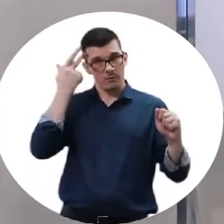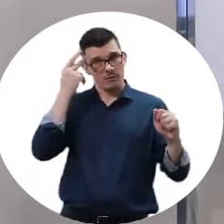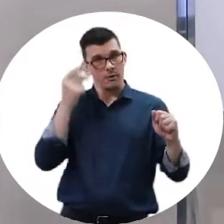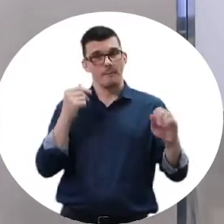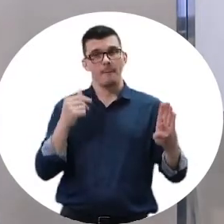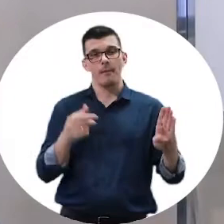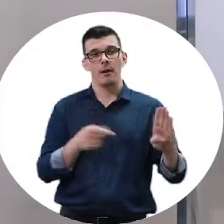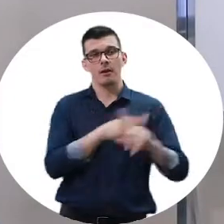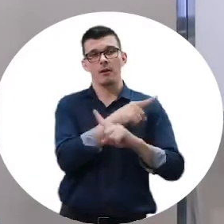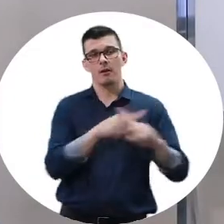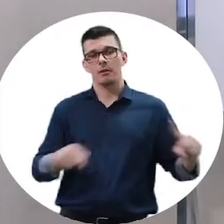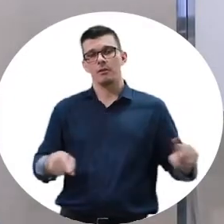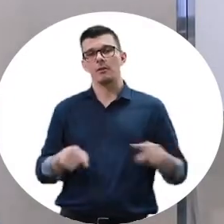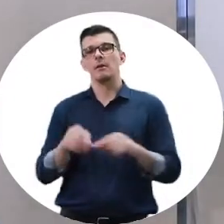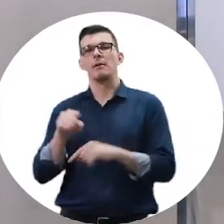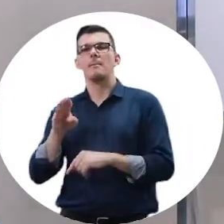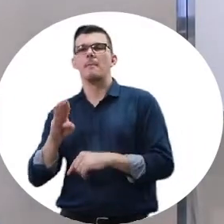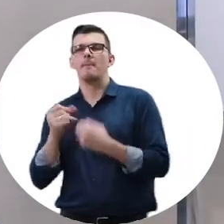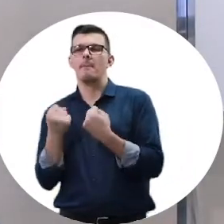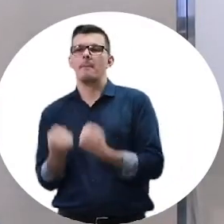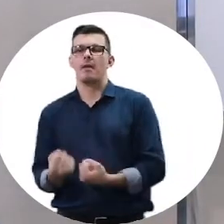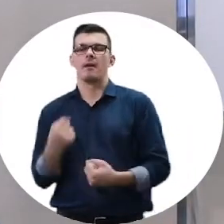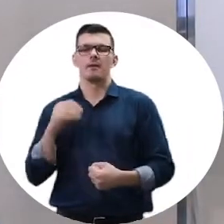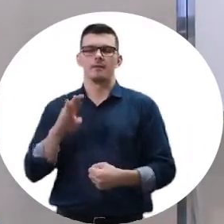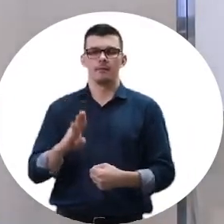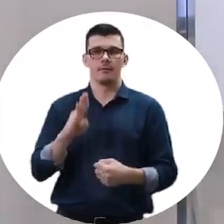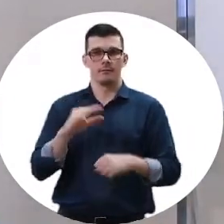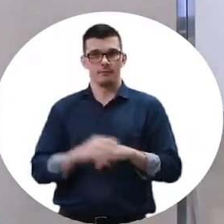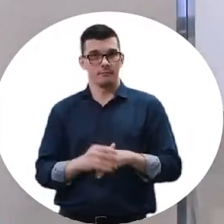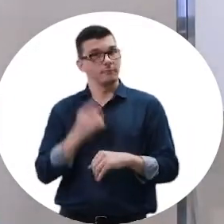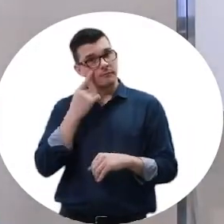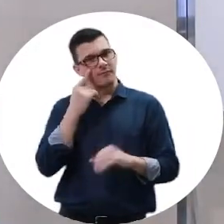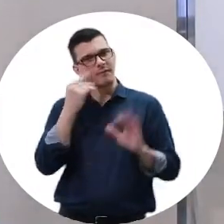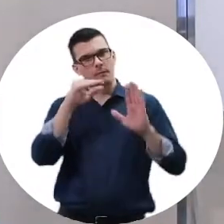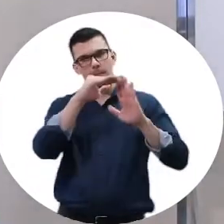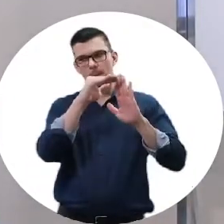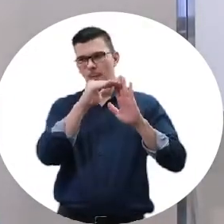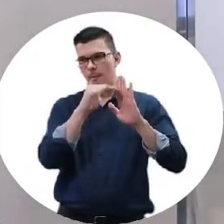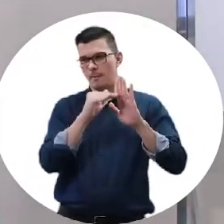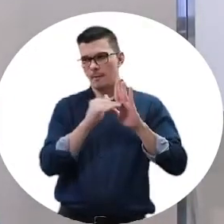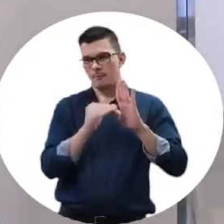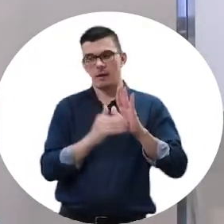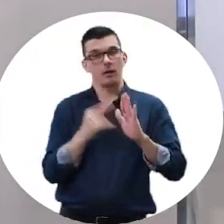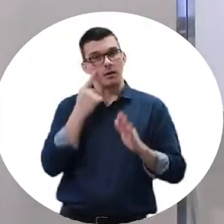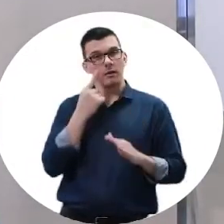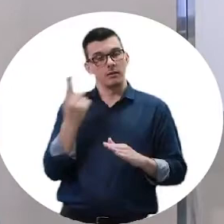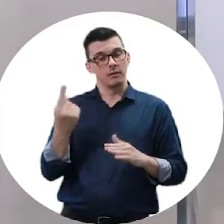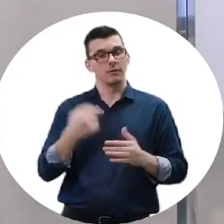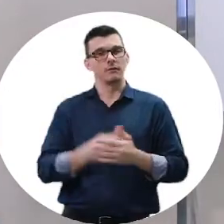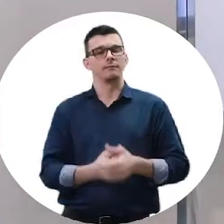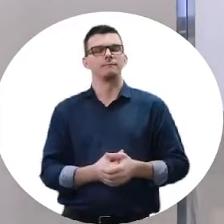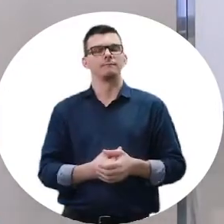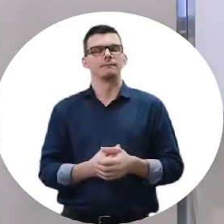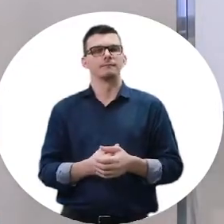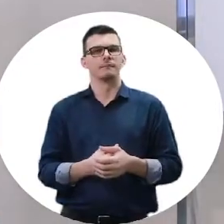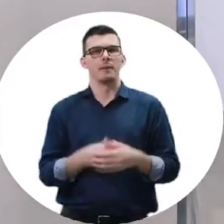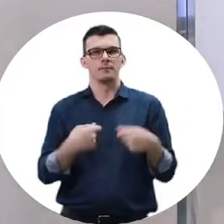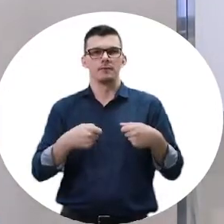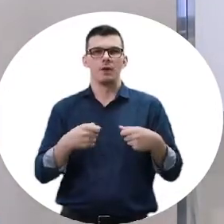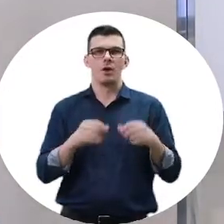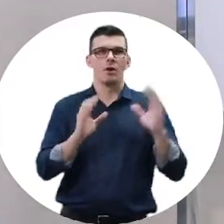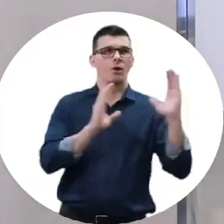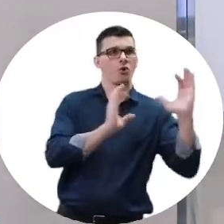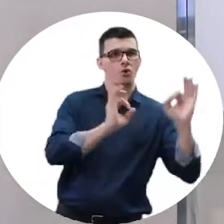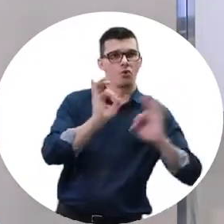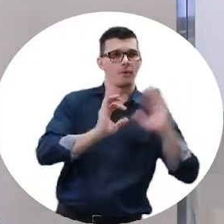B. Então vamos recapitular. Primeira etapa, separar os blocos. Segunda etapa, representar as forças. Representei. Terceira